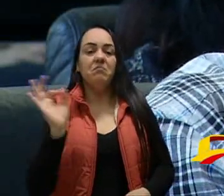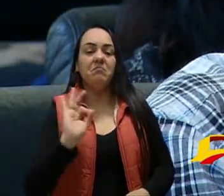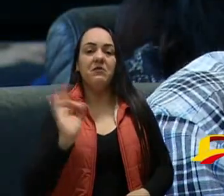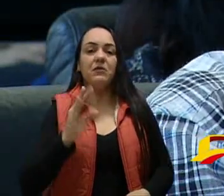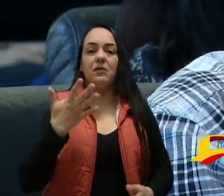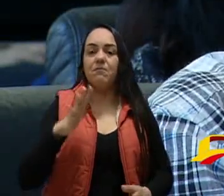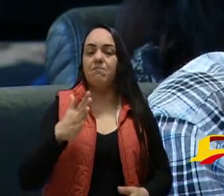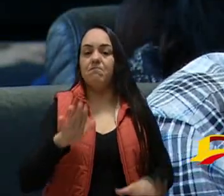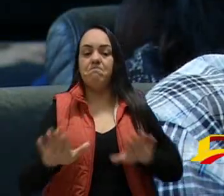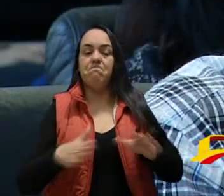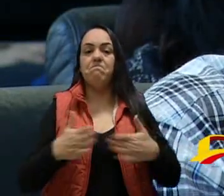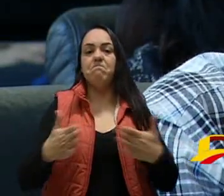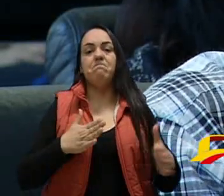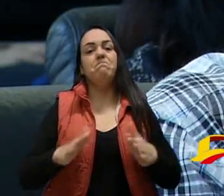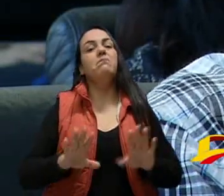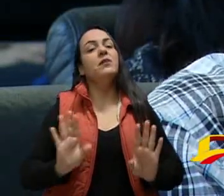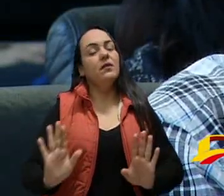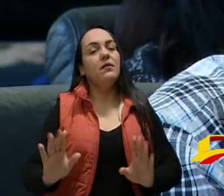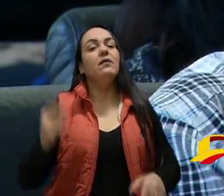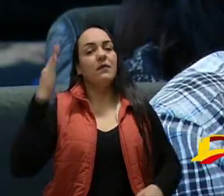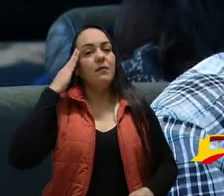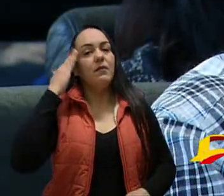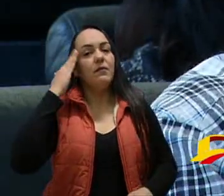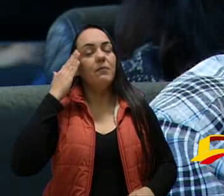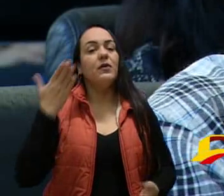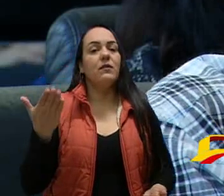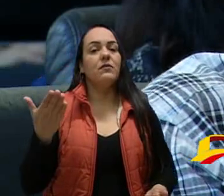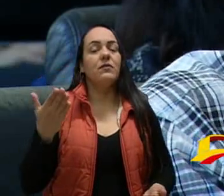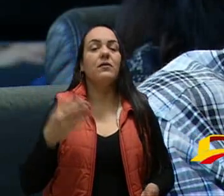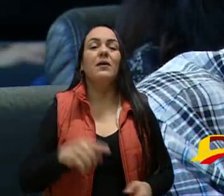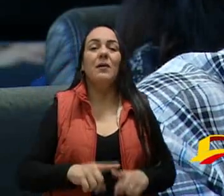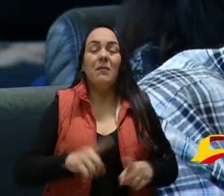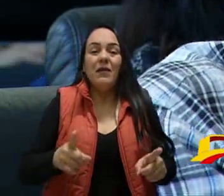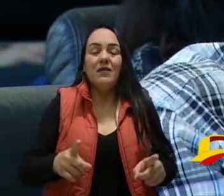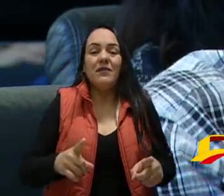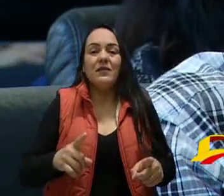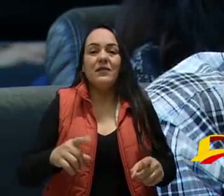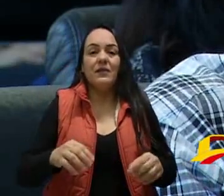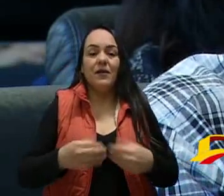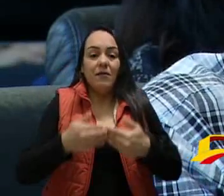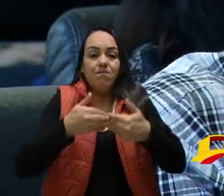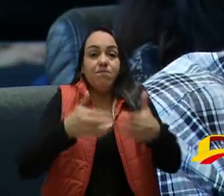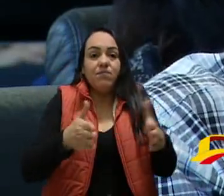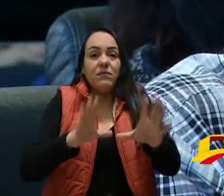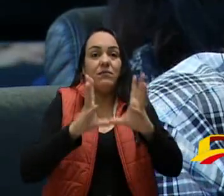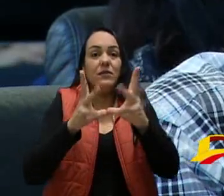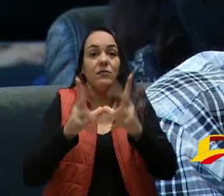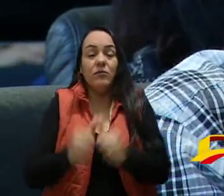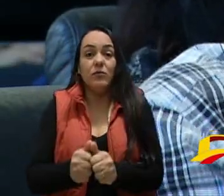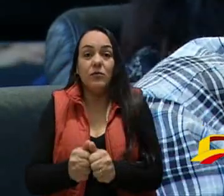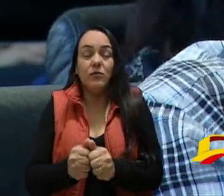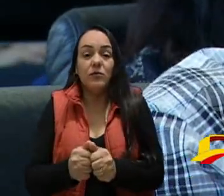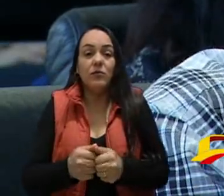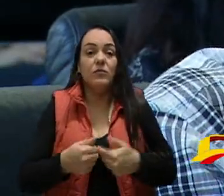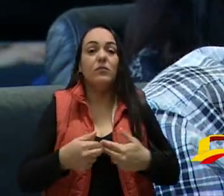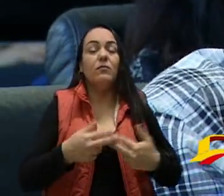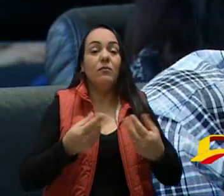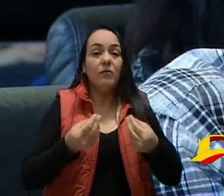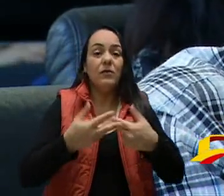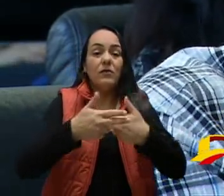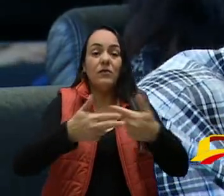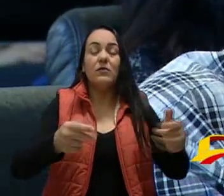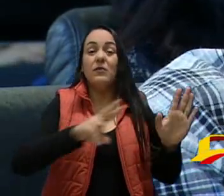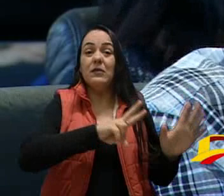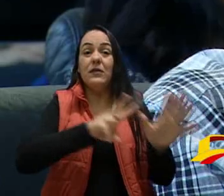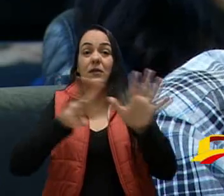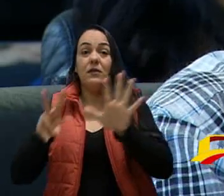acontecer tá dentro do razoável na minha avaliação agora que ele mudar de faixa abre tudo uma situação dessa aqui essa